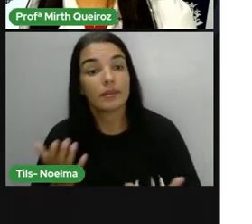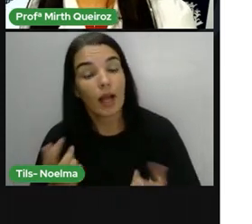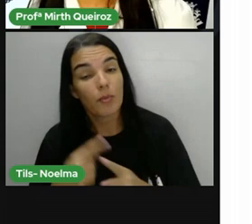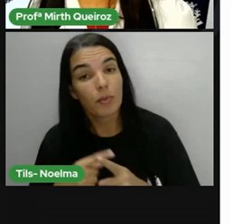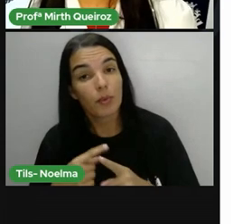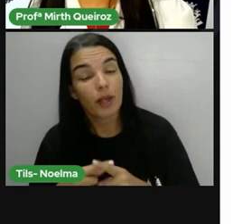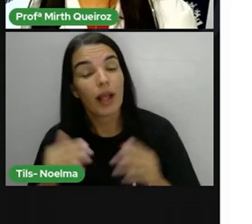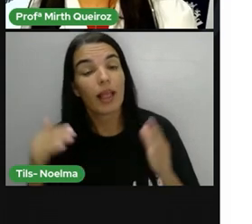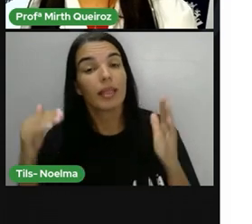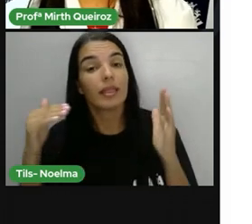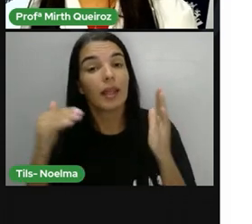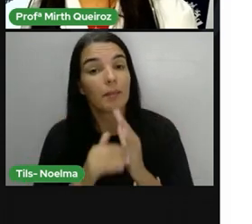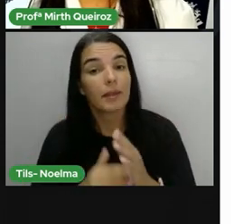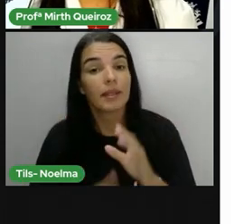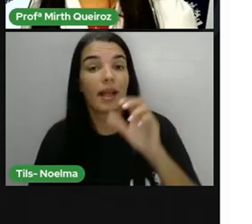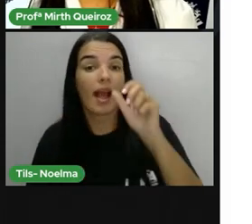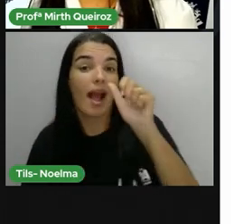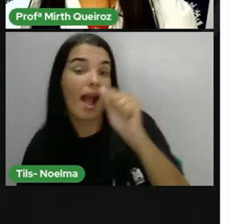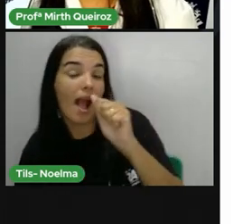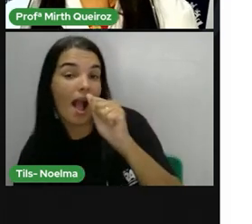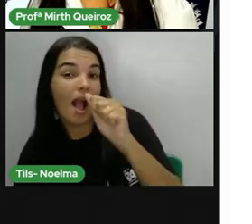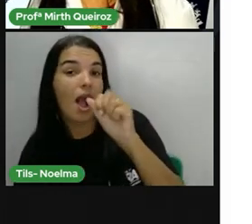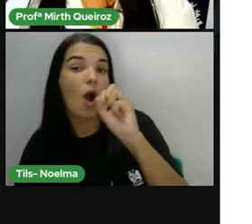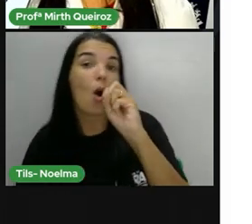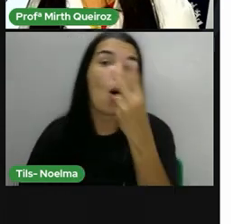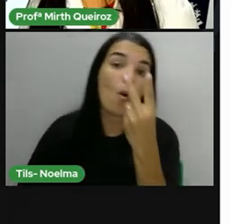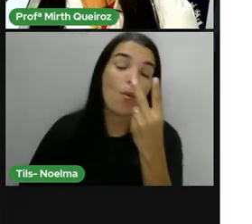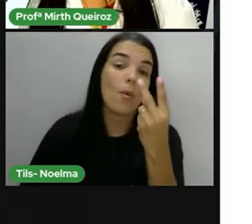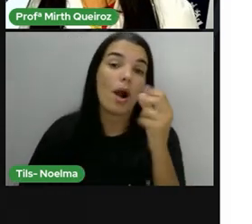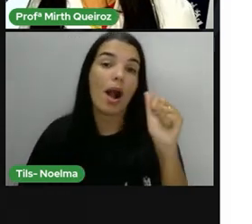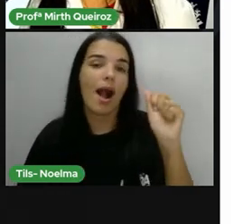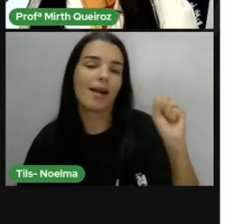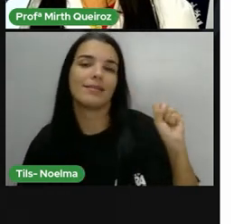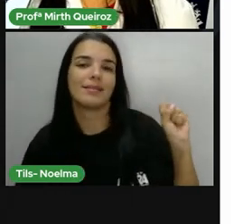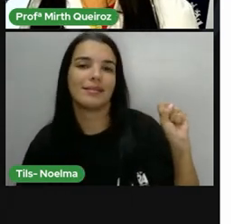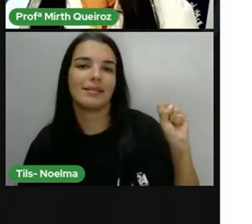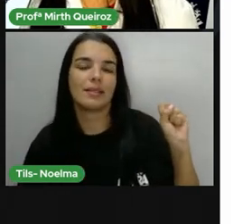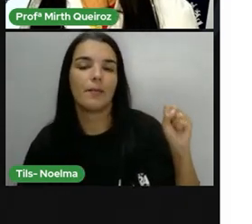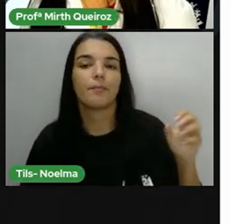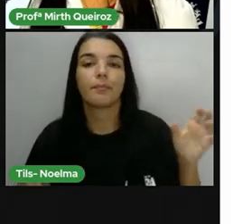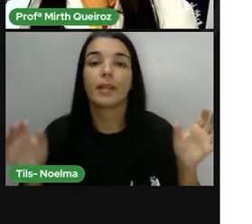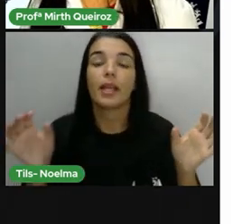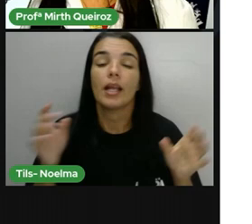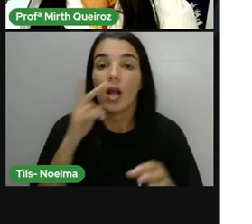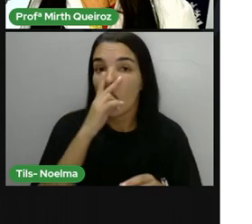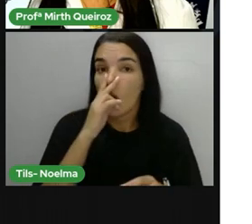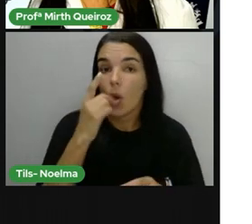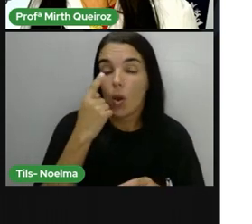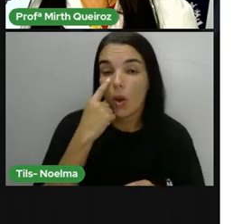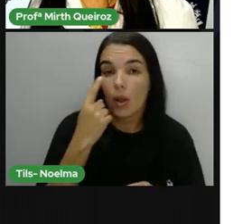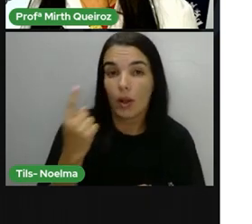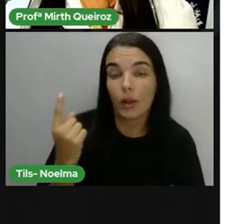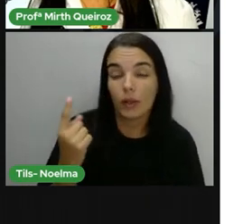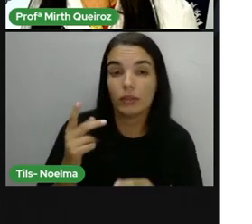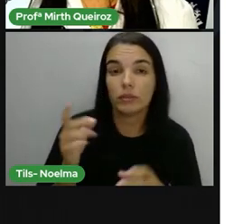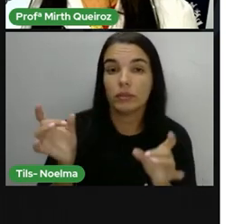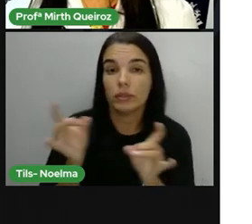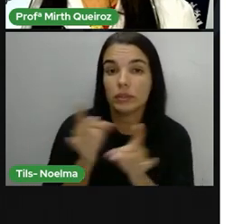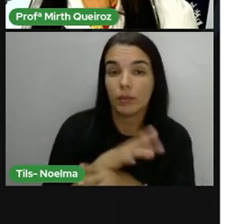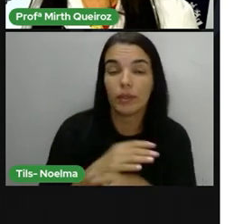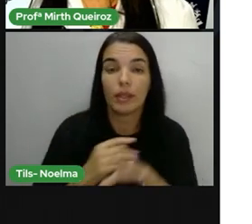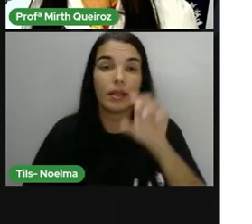Porque termina em a ou as. Palavras terminadas em e ou es também